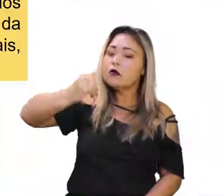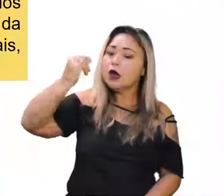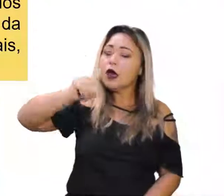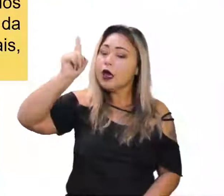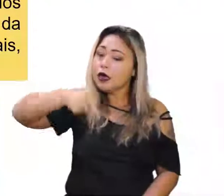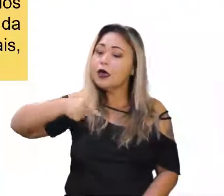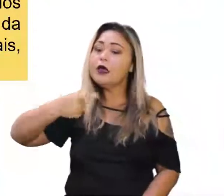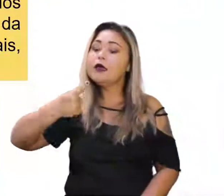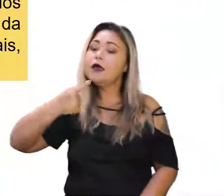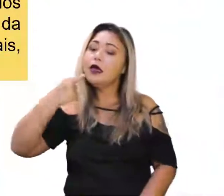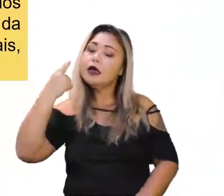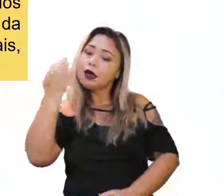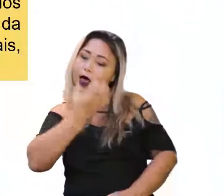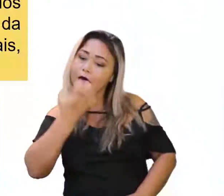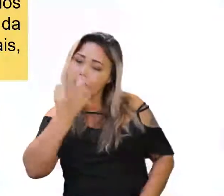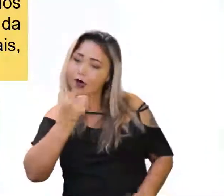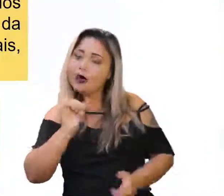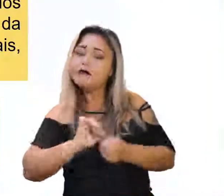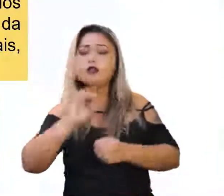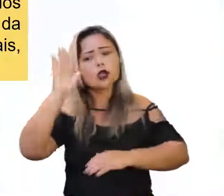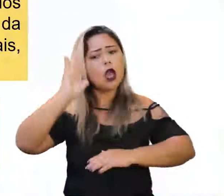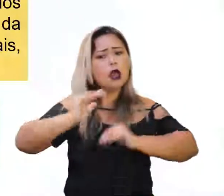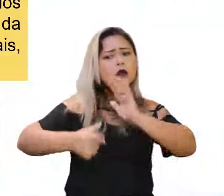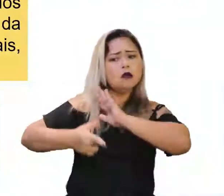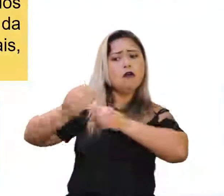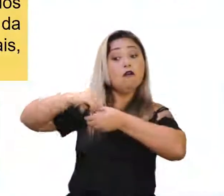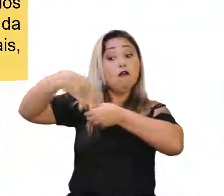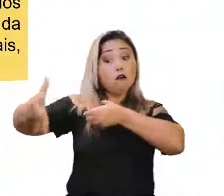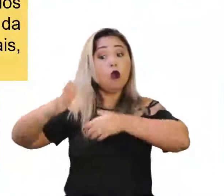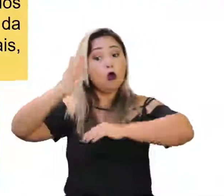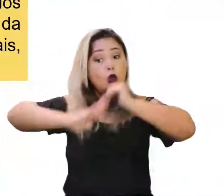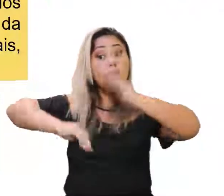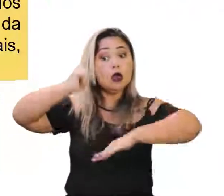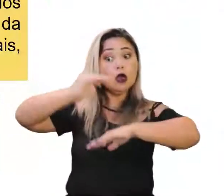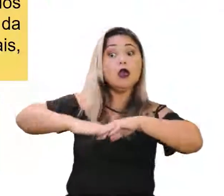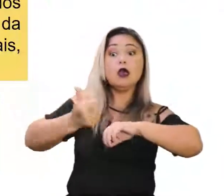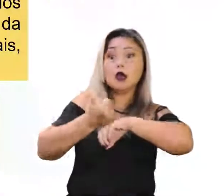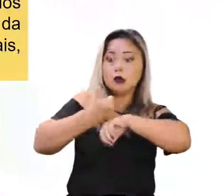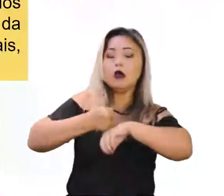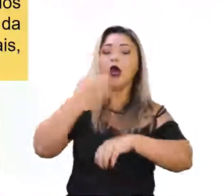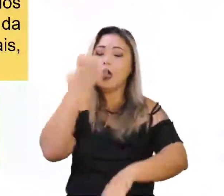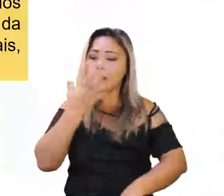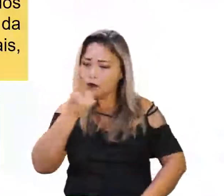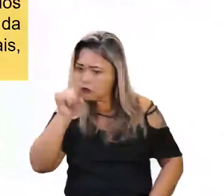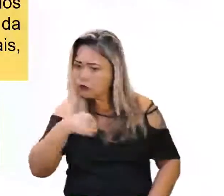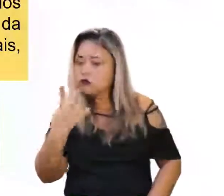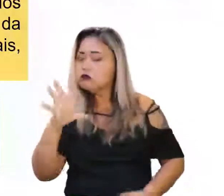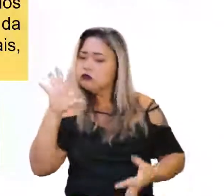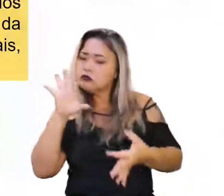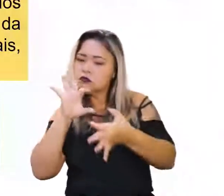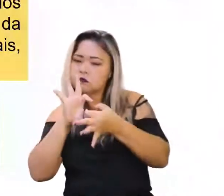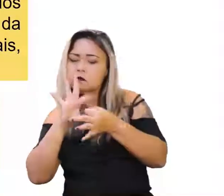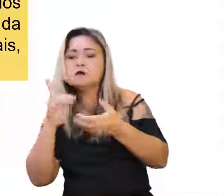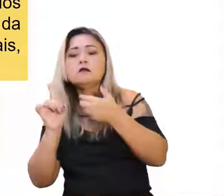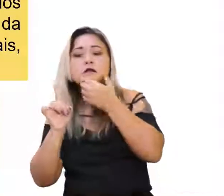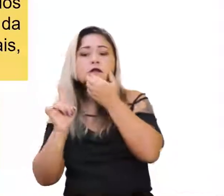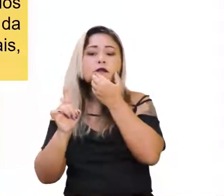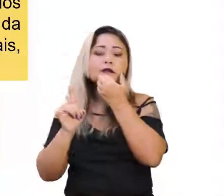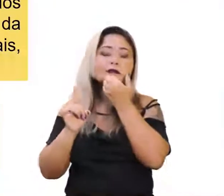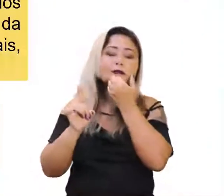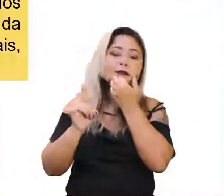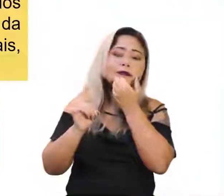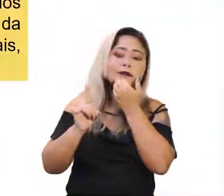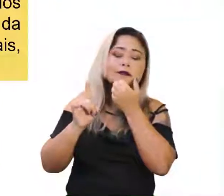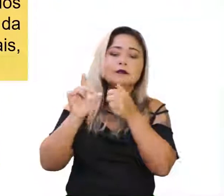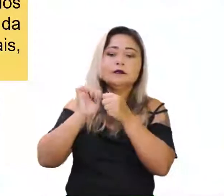e ele era cantor profissional, já era músico. E aí uniu as duas coisas, né? Deu aquele sucesso grande com a